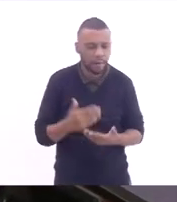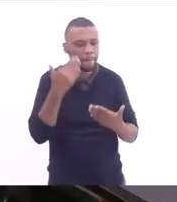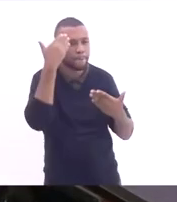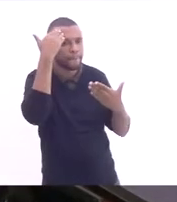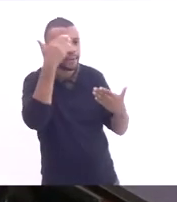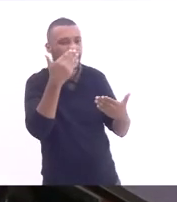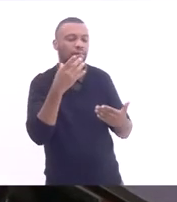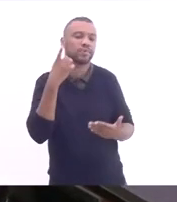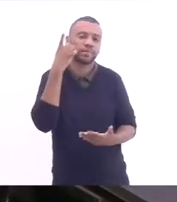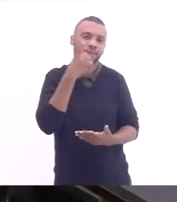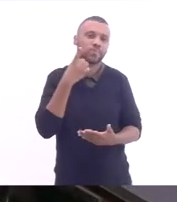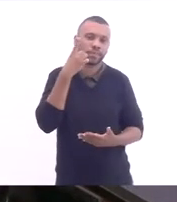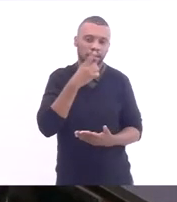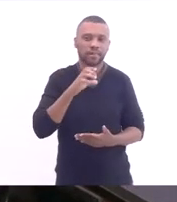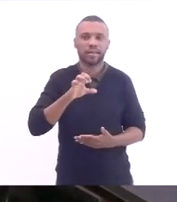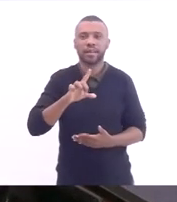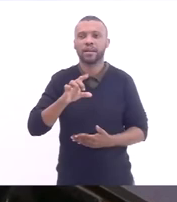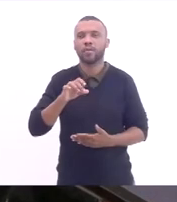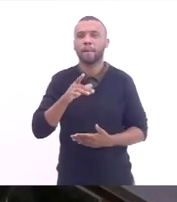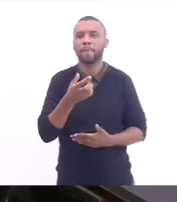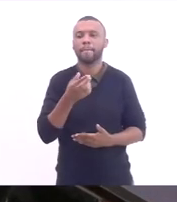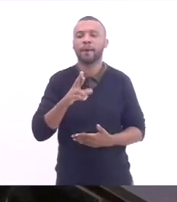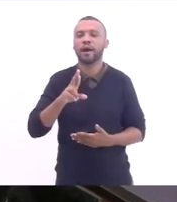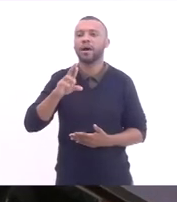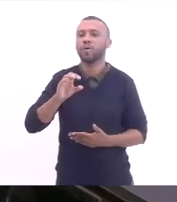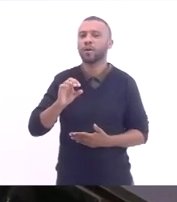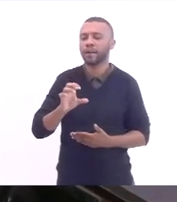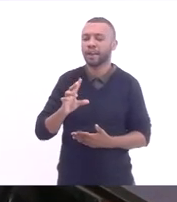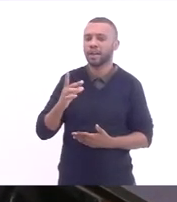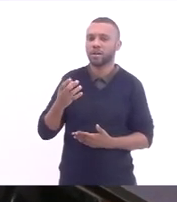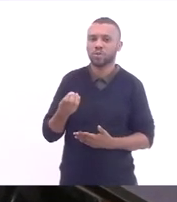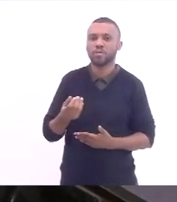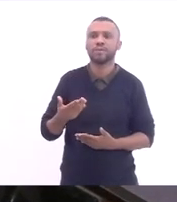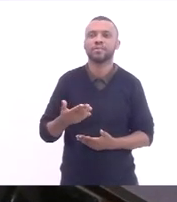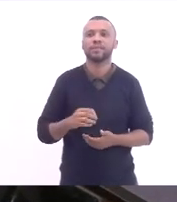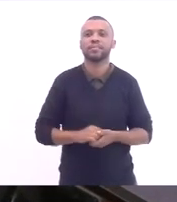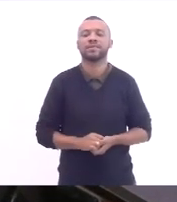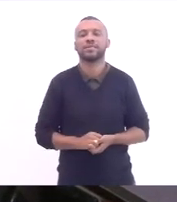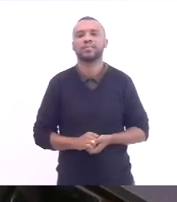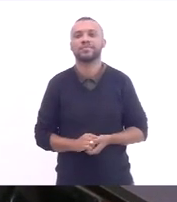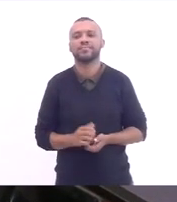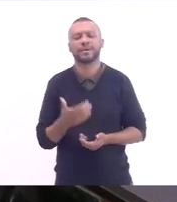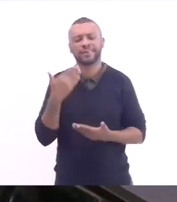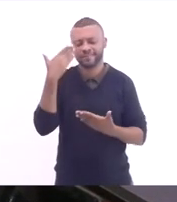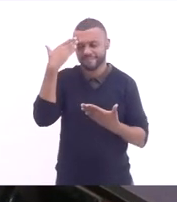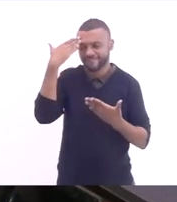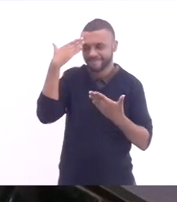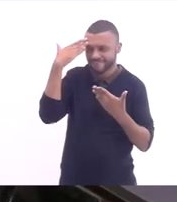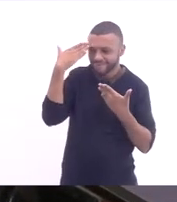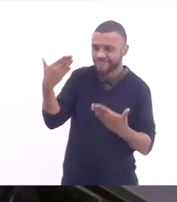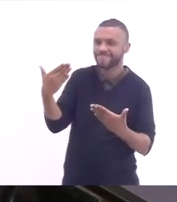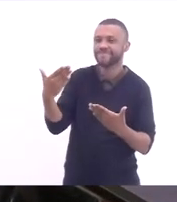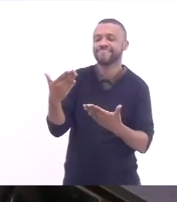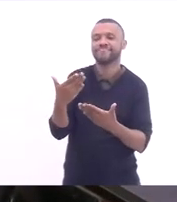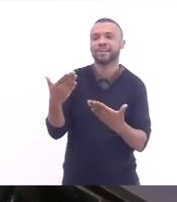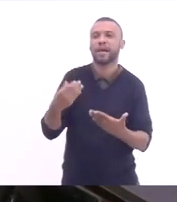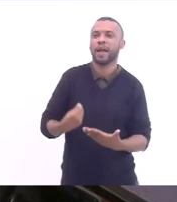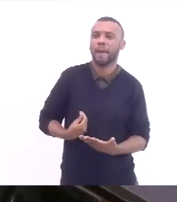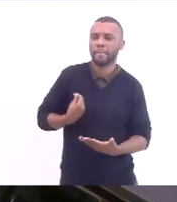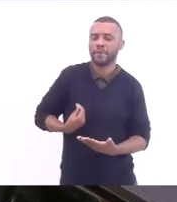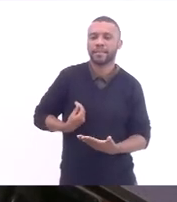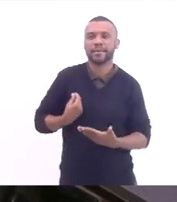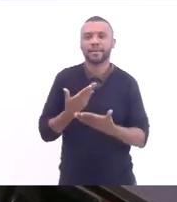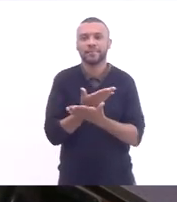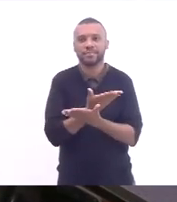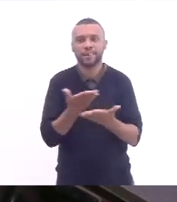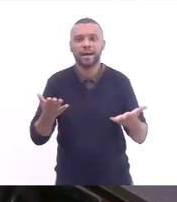Obrigado, deputado Eliomar Coelho. Queria agradecer a presença de